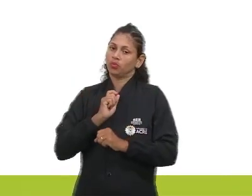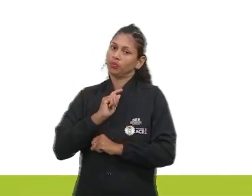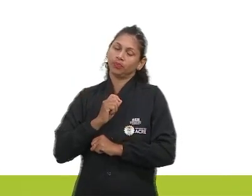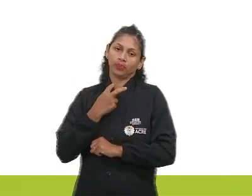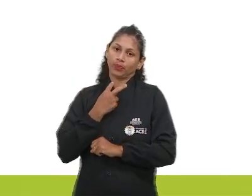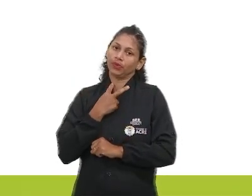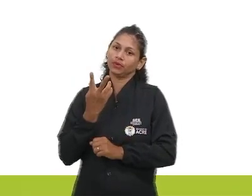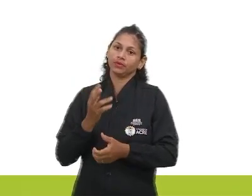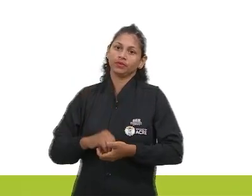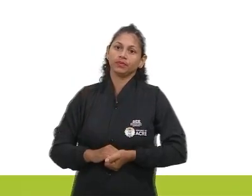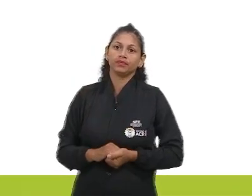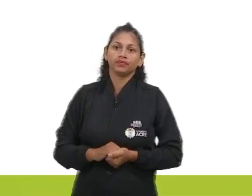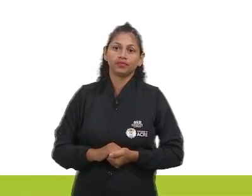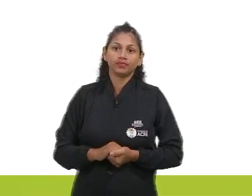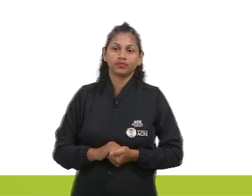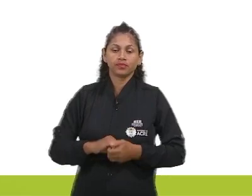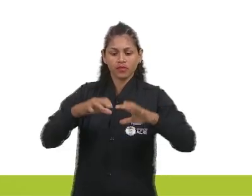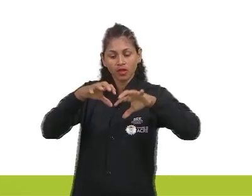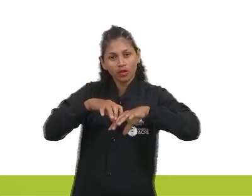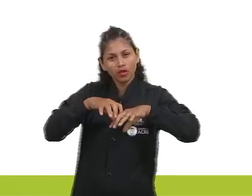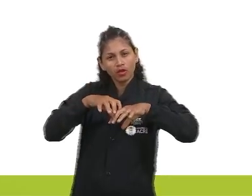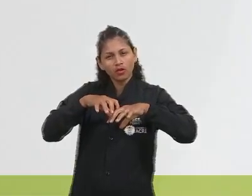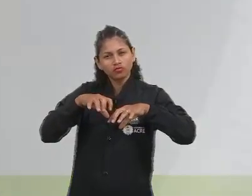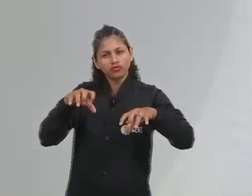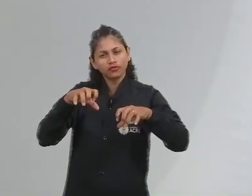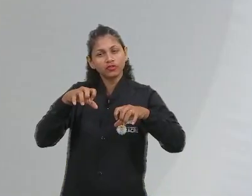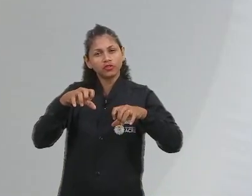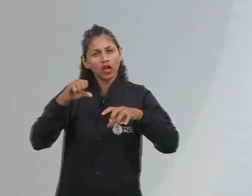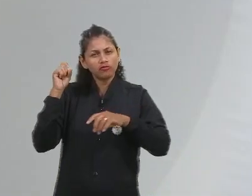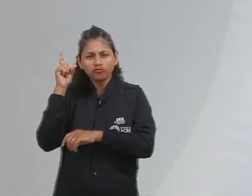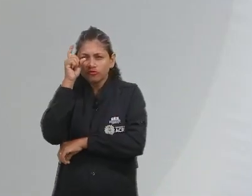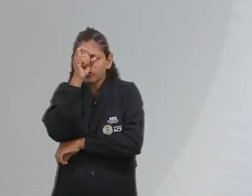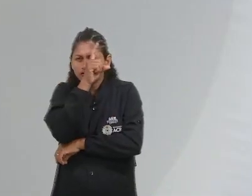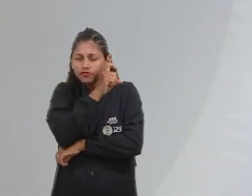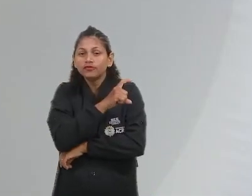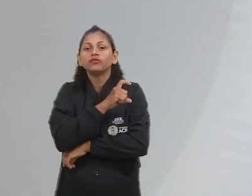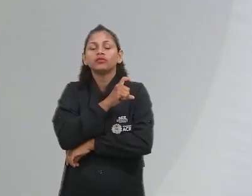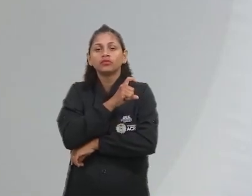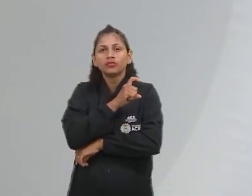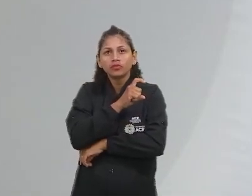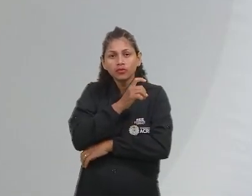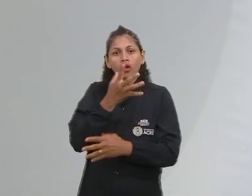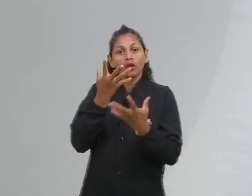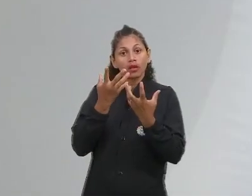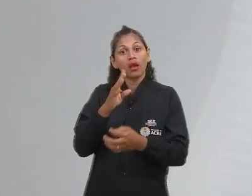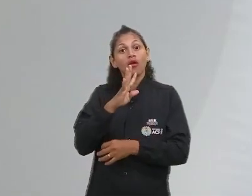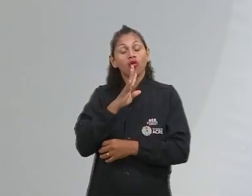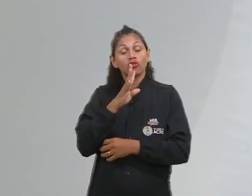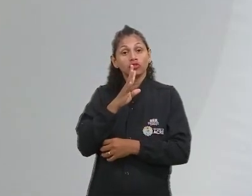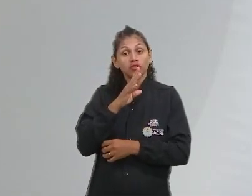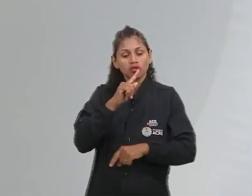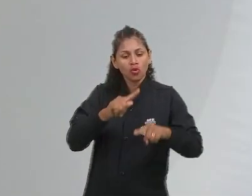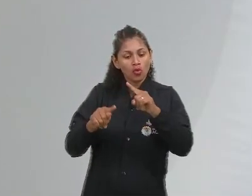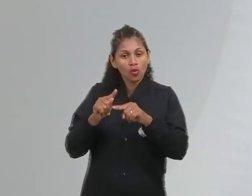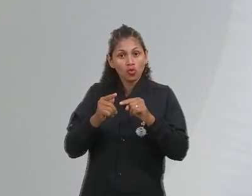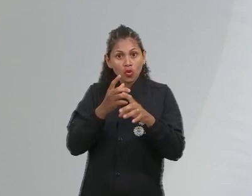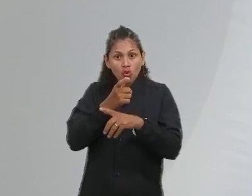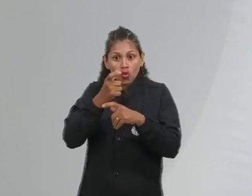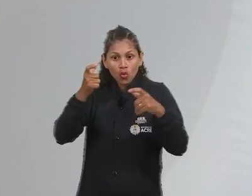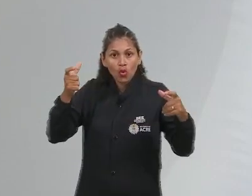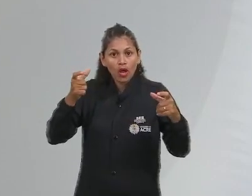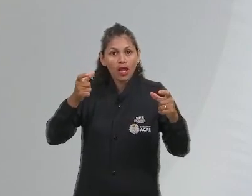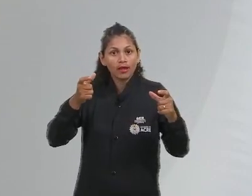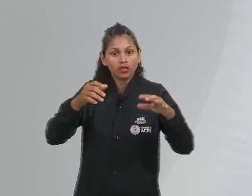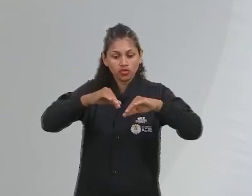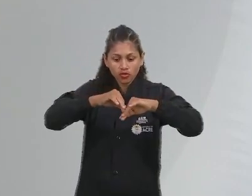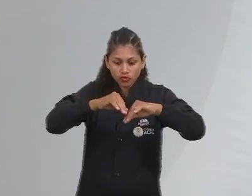dividir as dificuldades para melhor resolvê-las. Então, quando nós queremos conhecer um objeto grandioso, a gente divide em partes